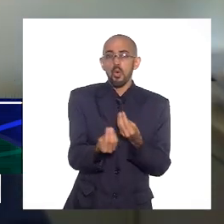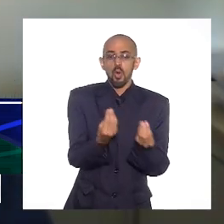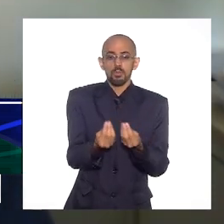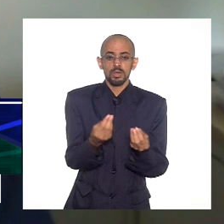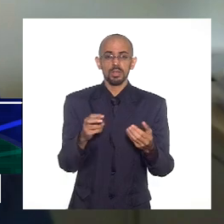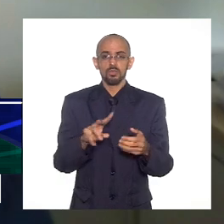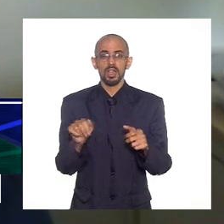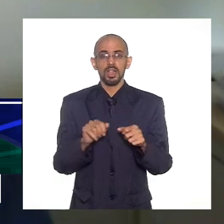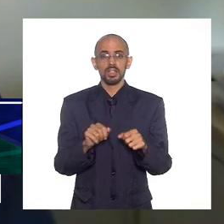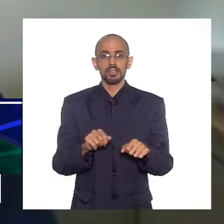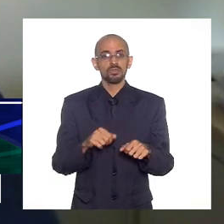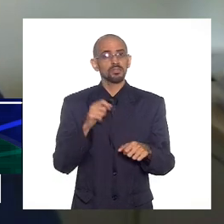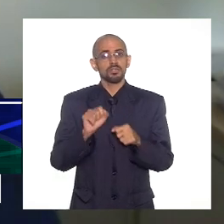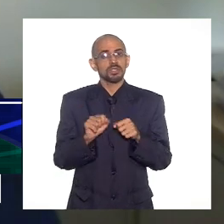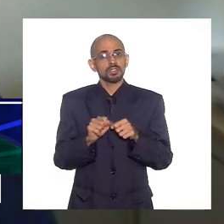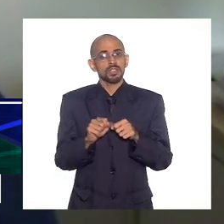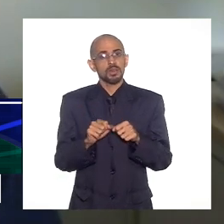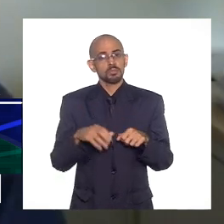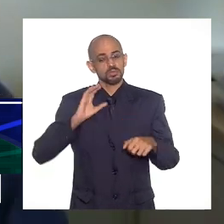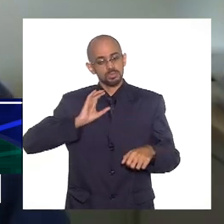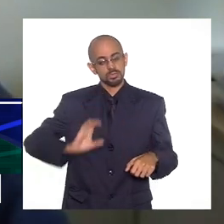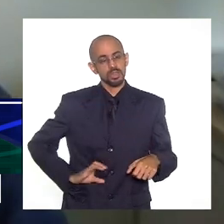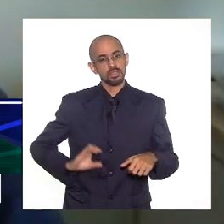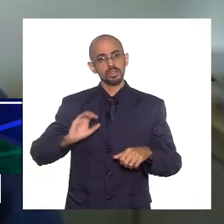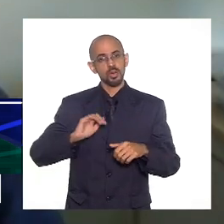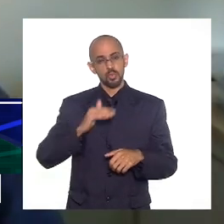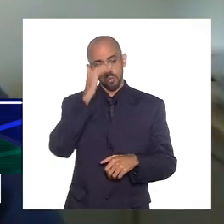cumpra? Então,